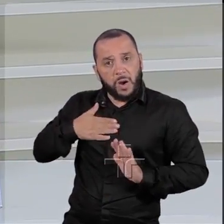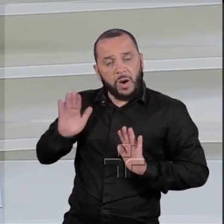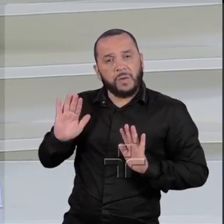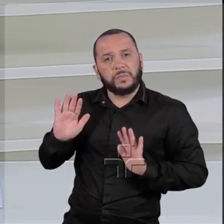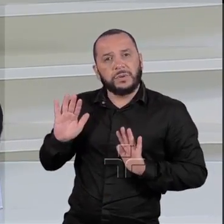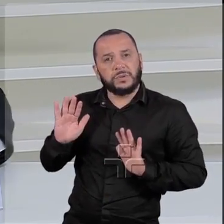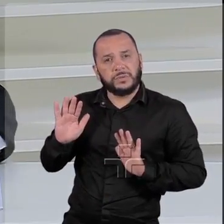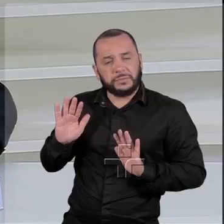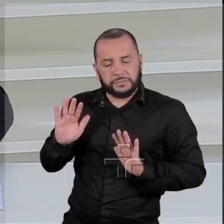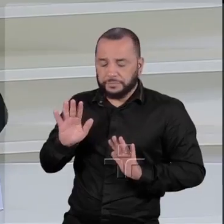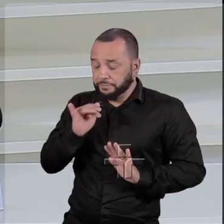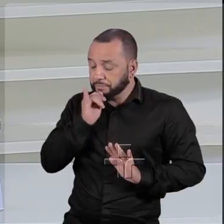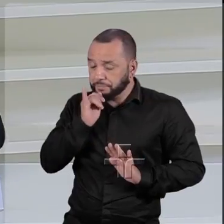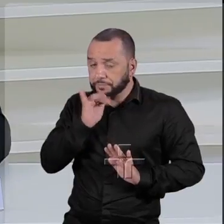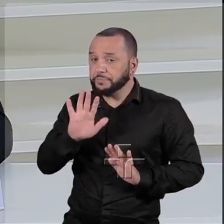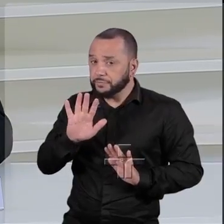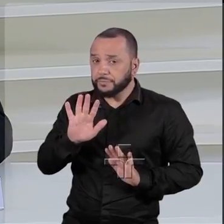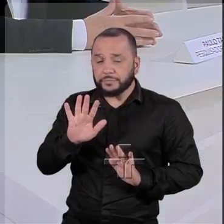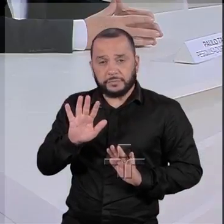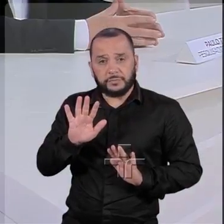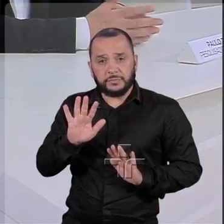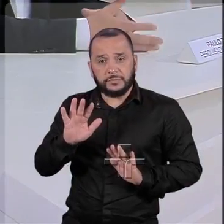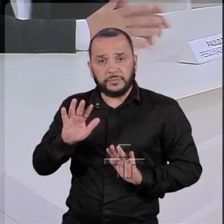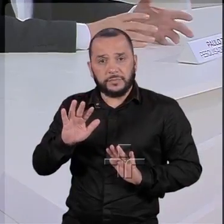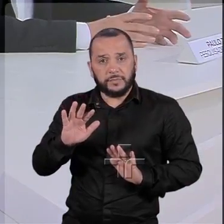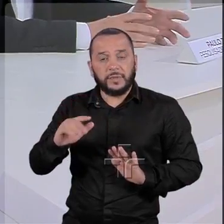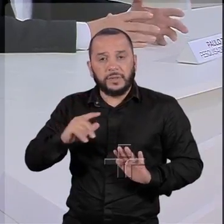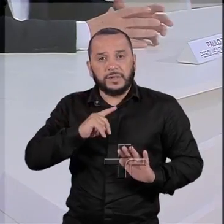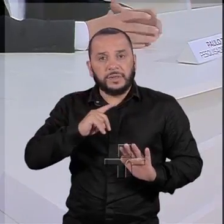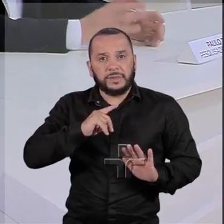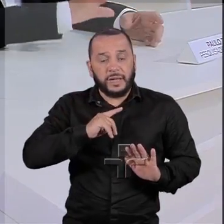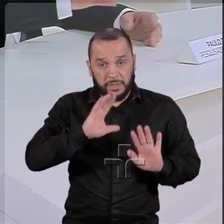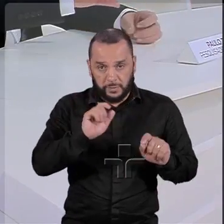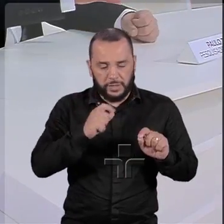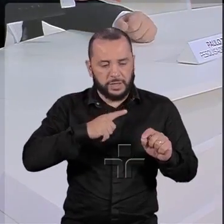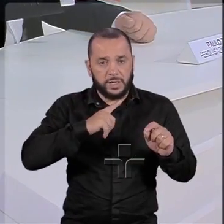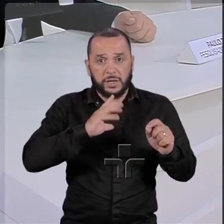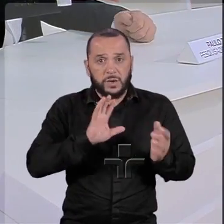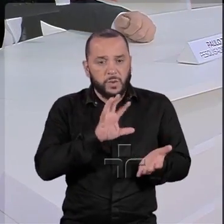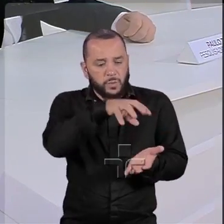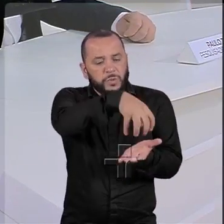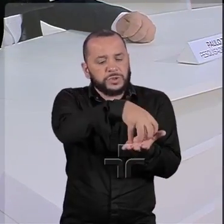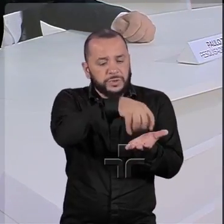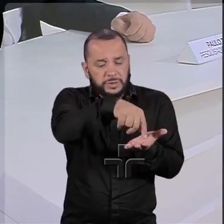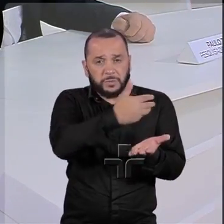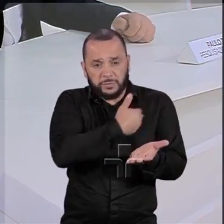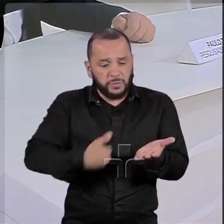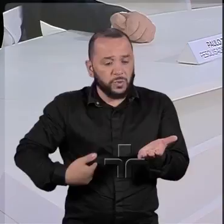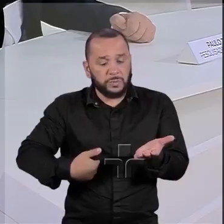ente, uma instituição pública de direito privado. No fundo, é transformar